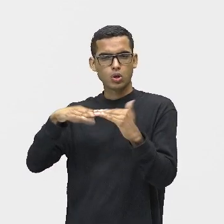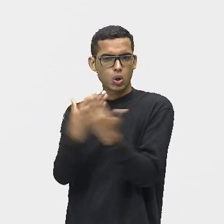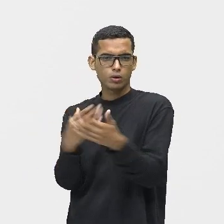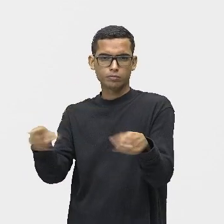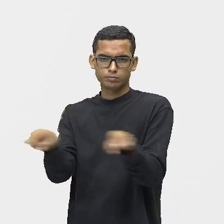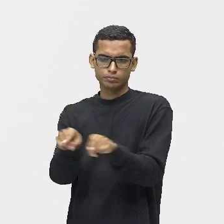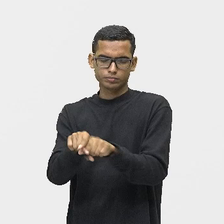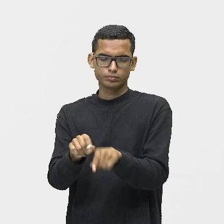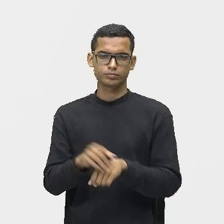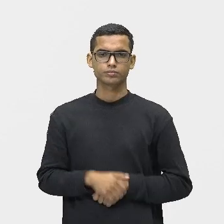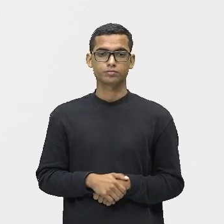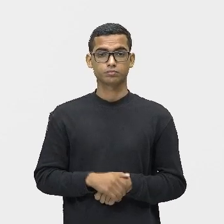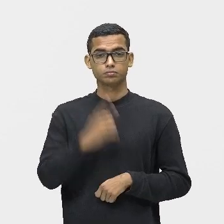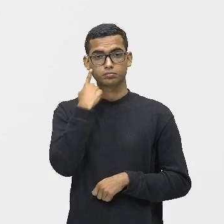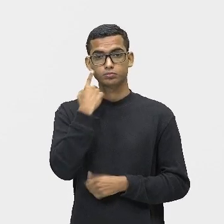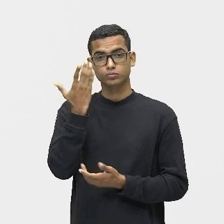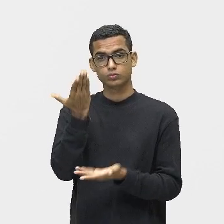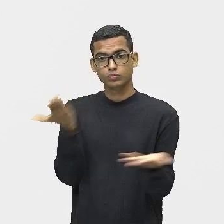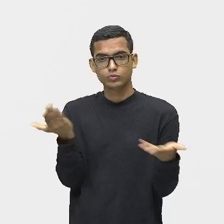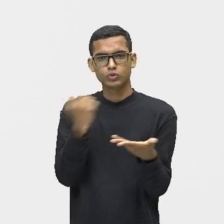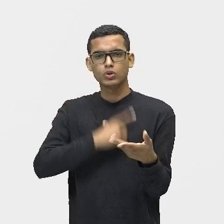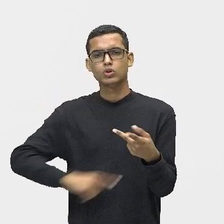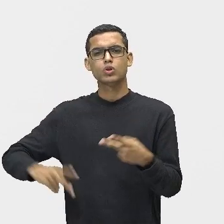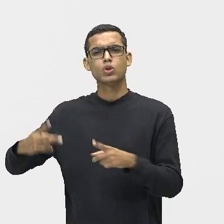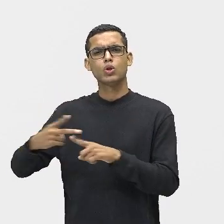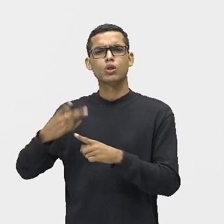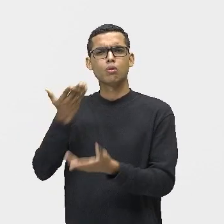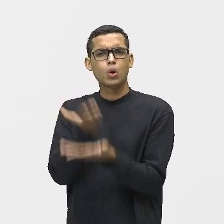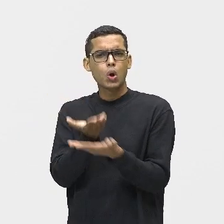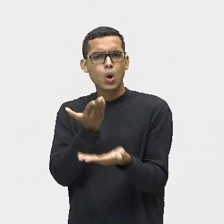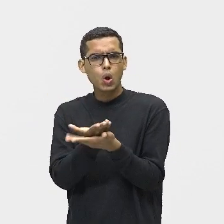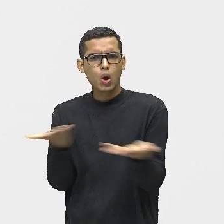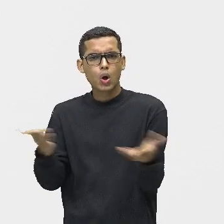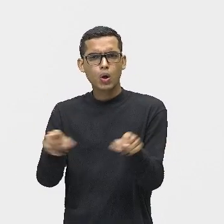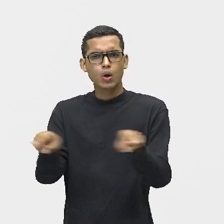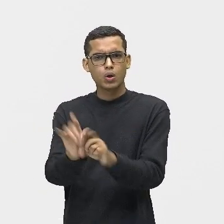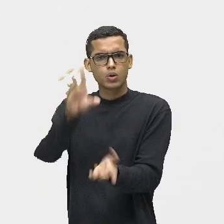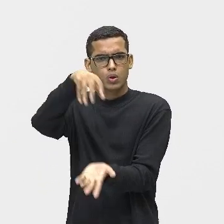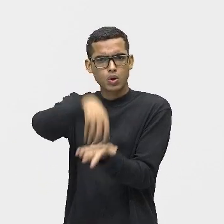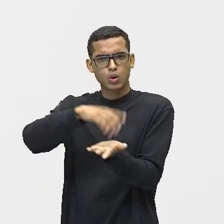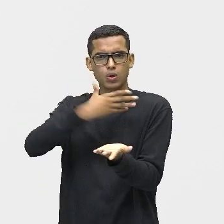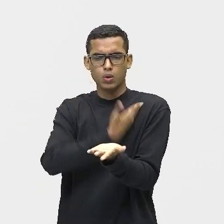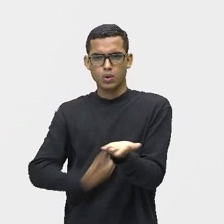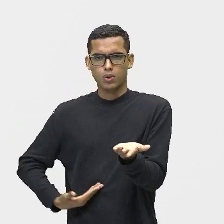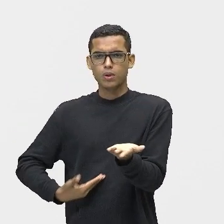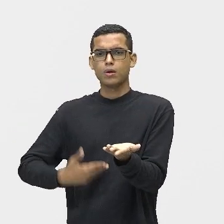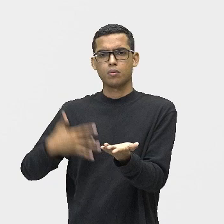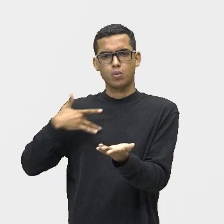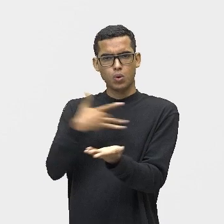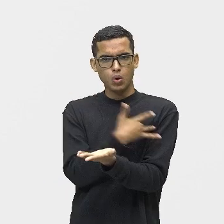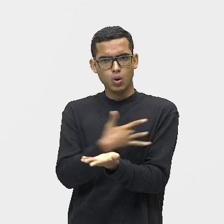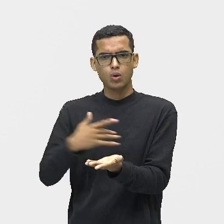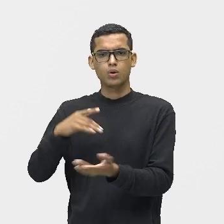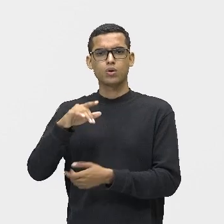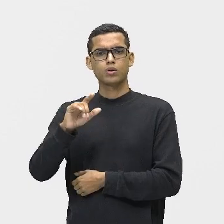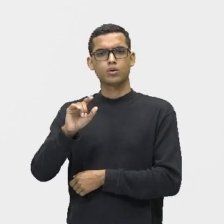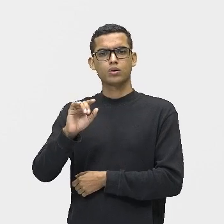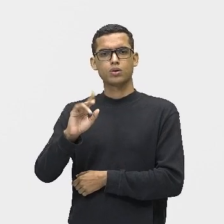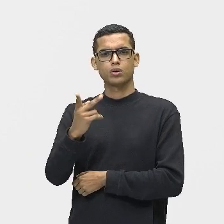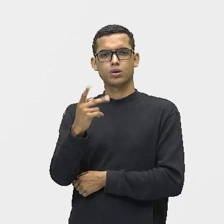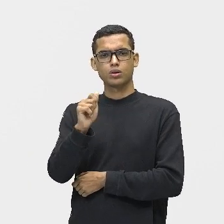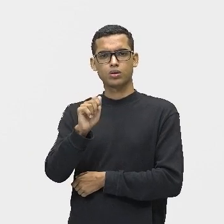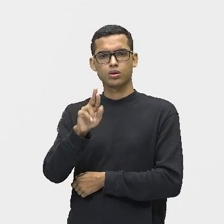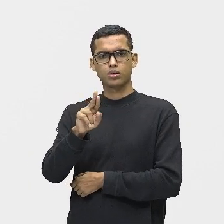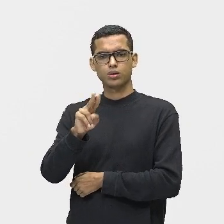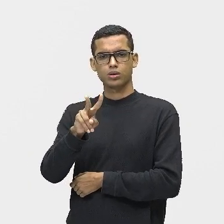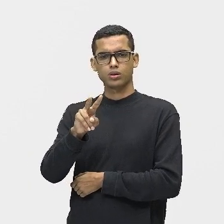de Saúde Pública de Harvard, afirmam que videogames violentos podem aumentar sentimentos agressivos, mas esses efeitos são quase